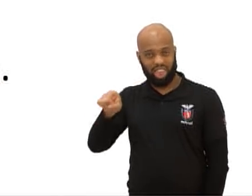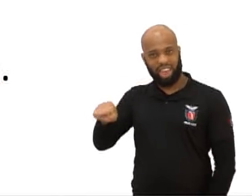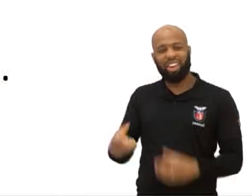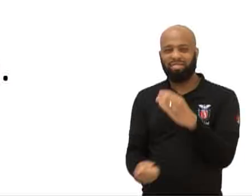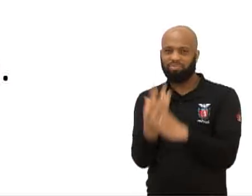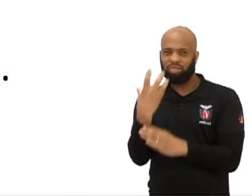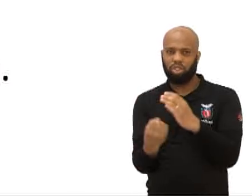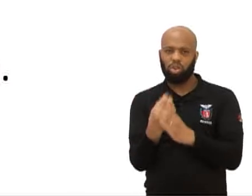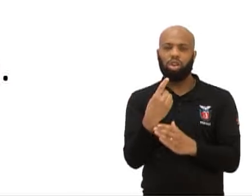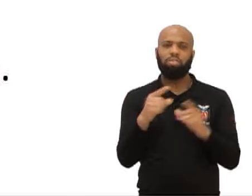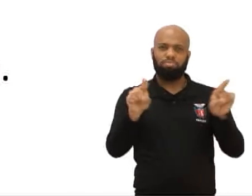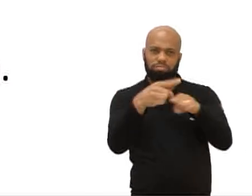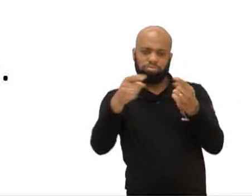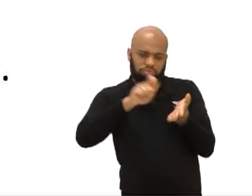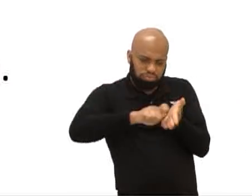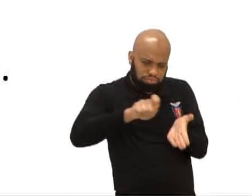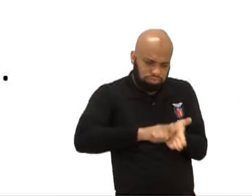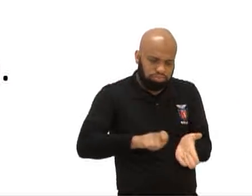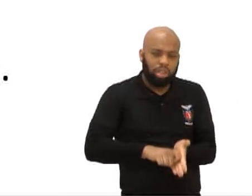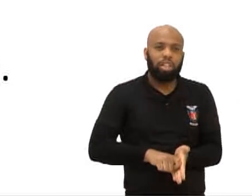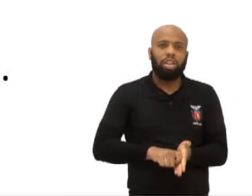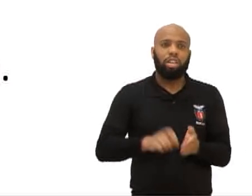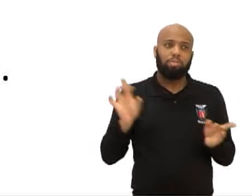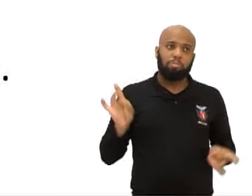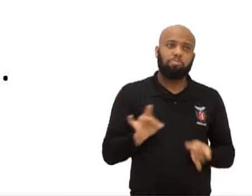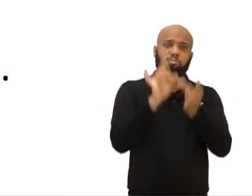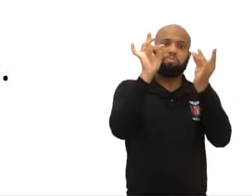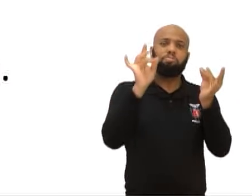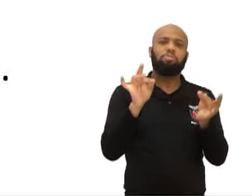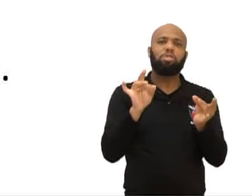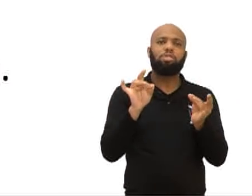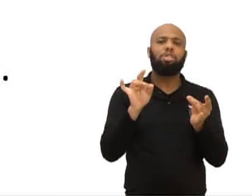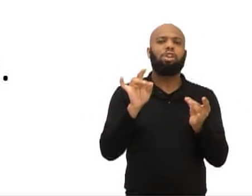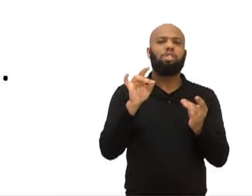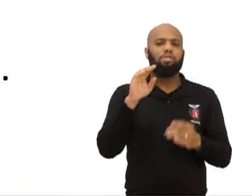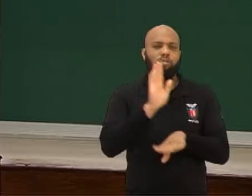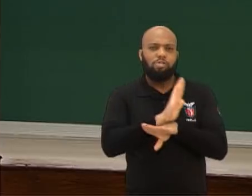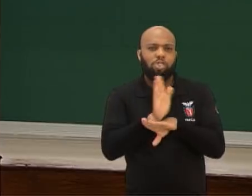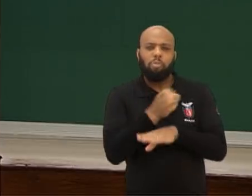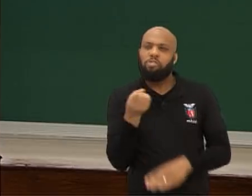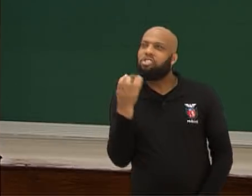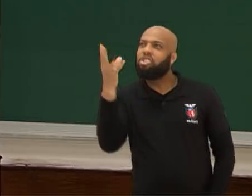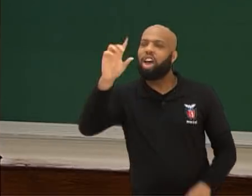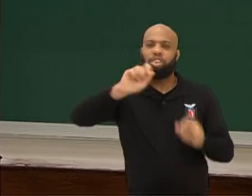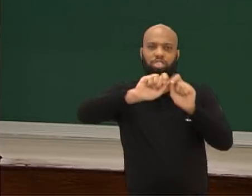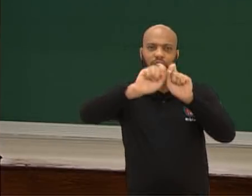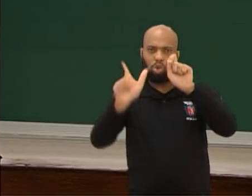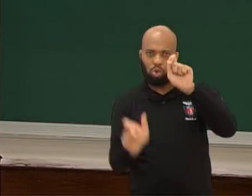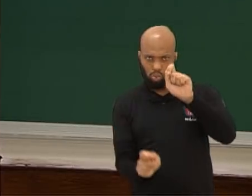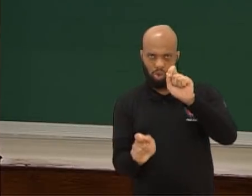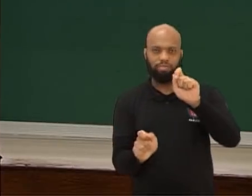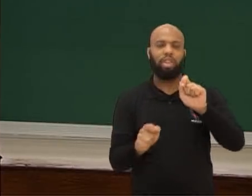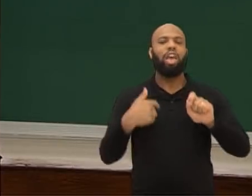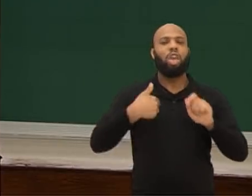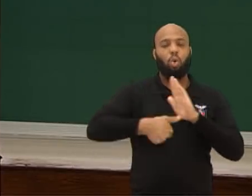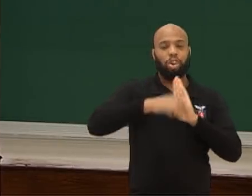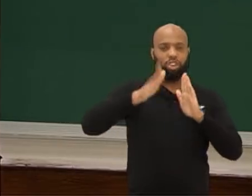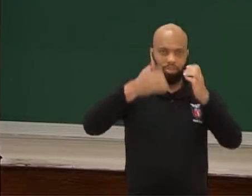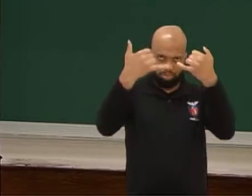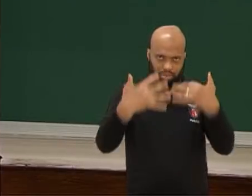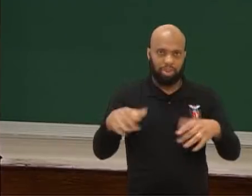trilha musical específica para o filme Viagem à Lua. A professora também comentou sobre esse filme na aula, vocês